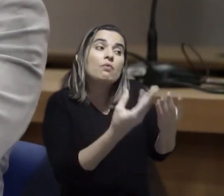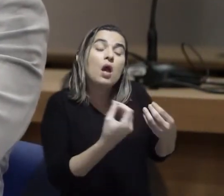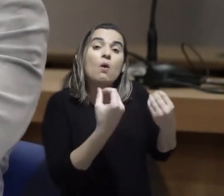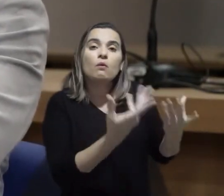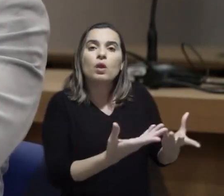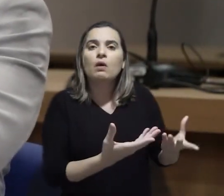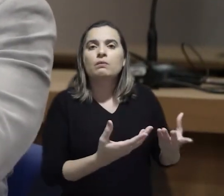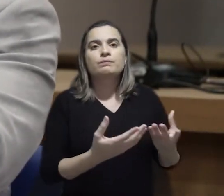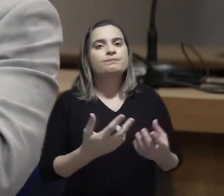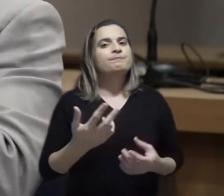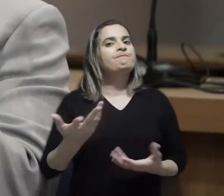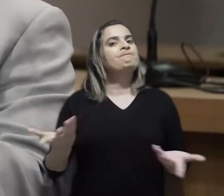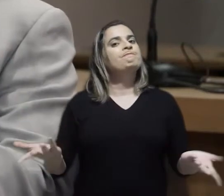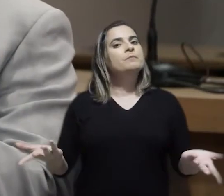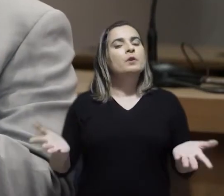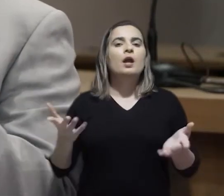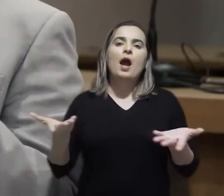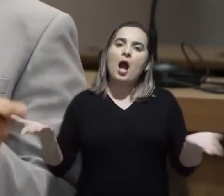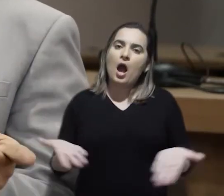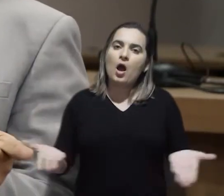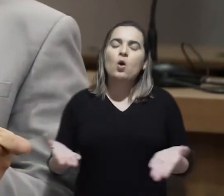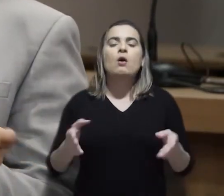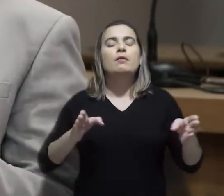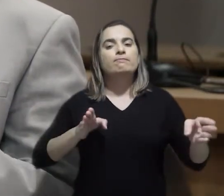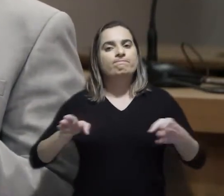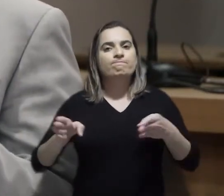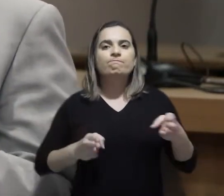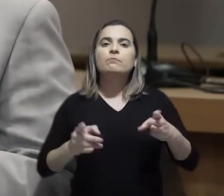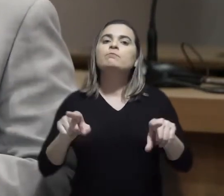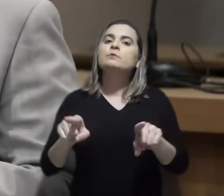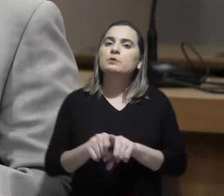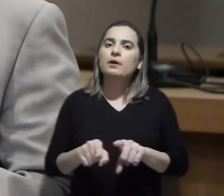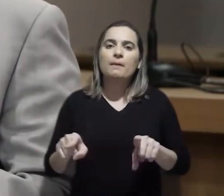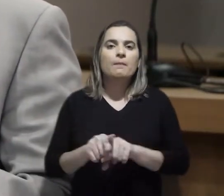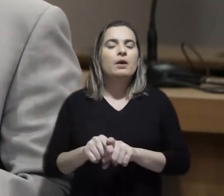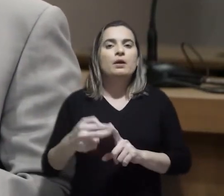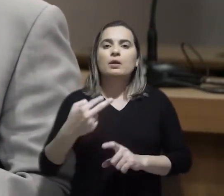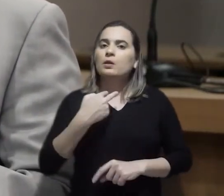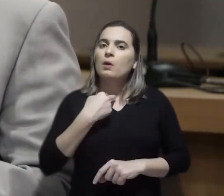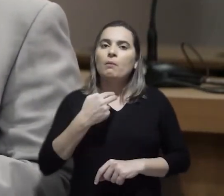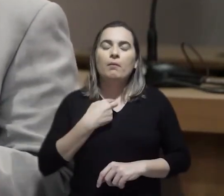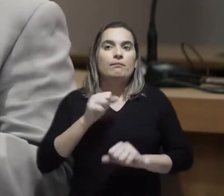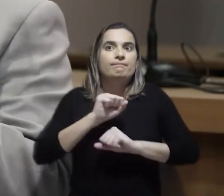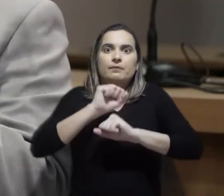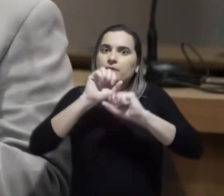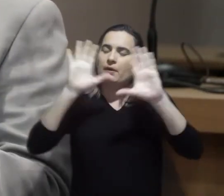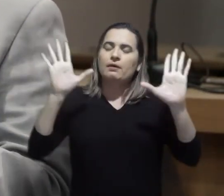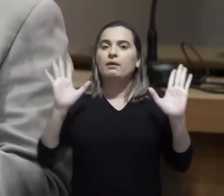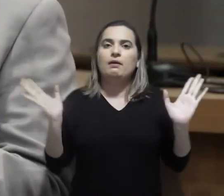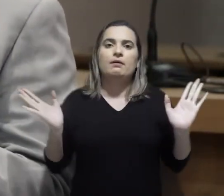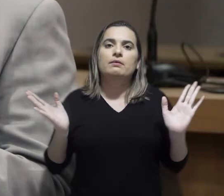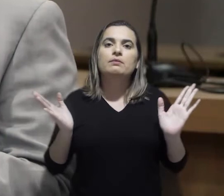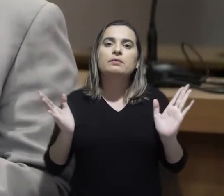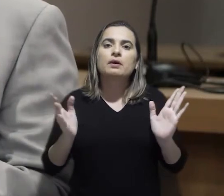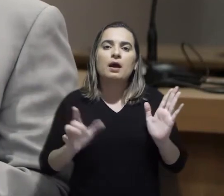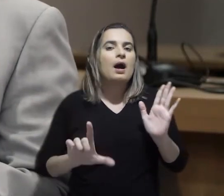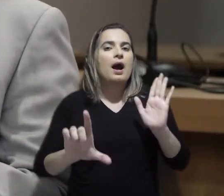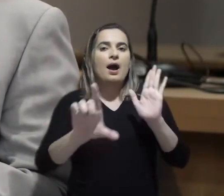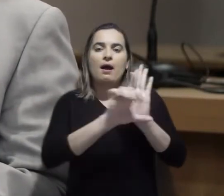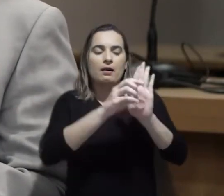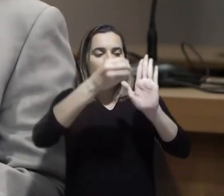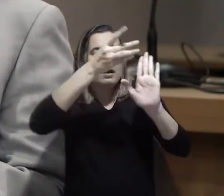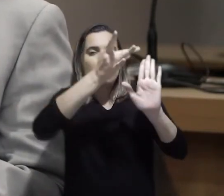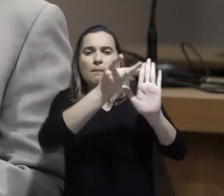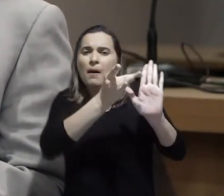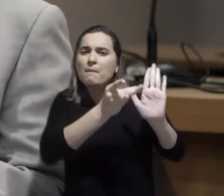campanha eleitoral, o é também no período de pré-campanha eleitoral, me parece bastante lógico. Então, e normalmente acontece